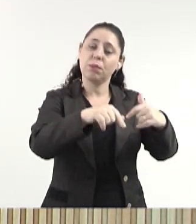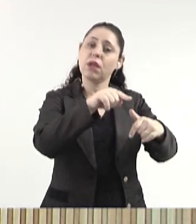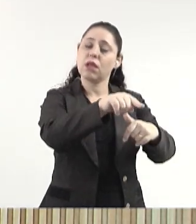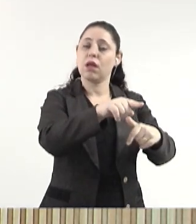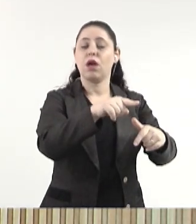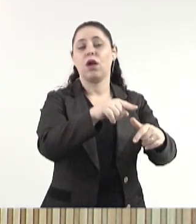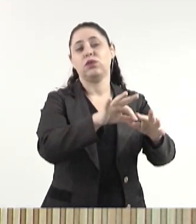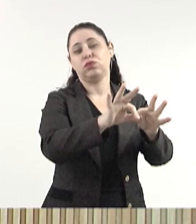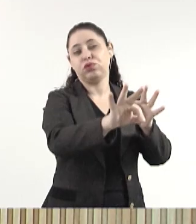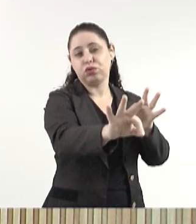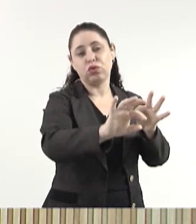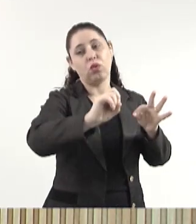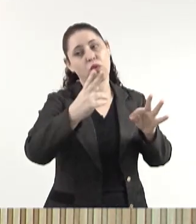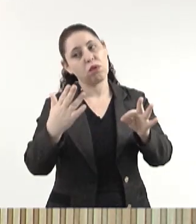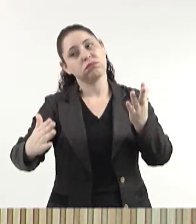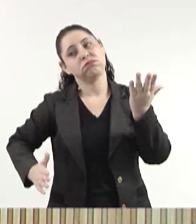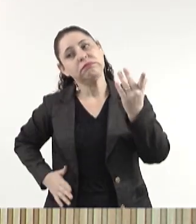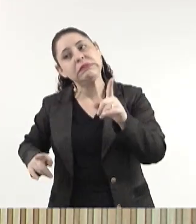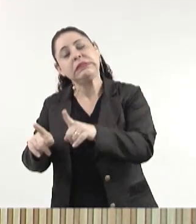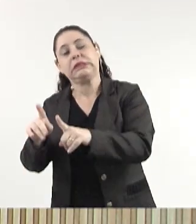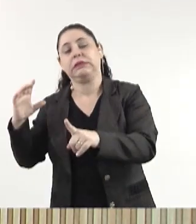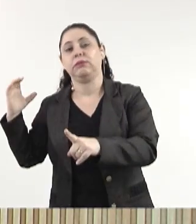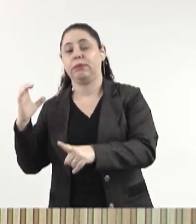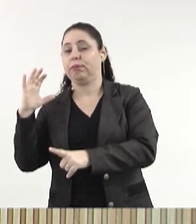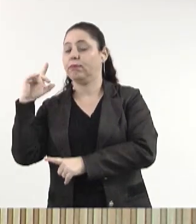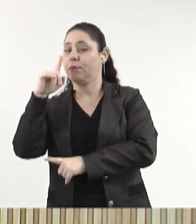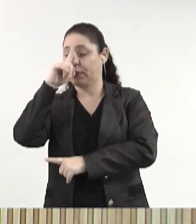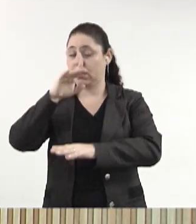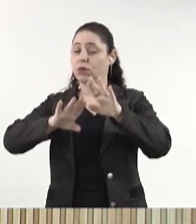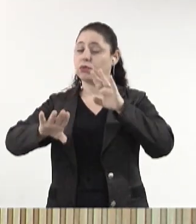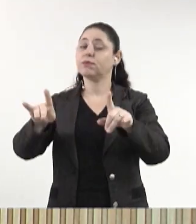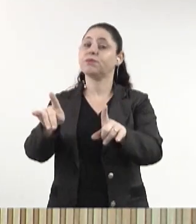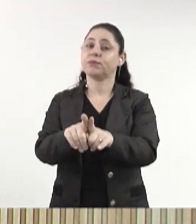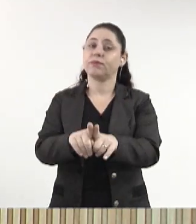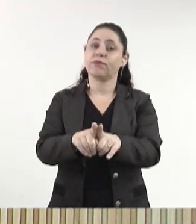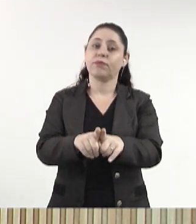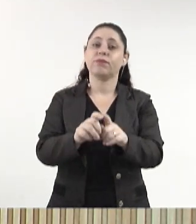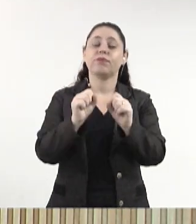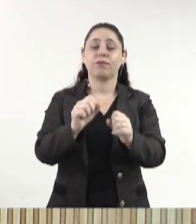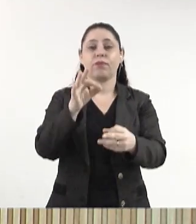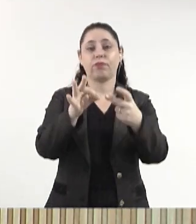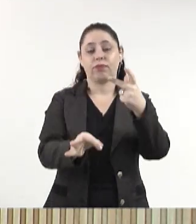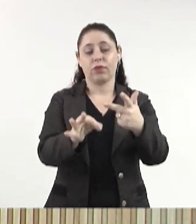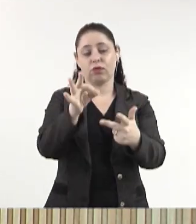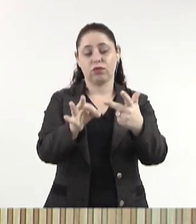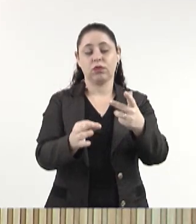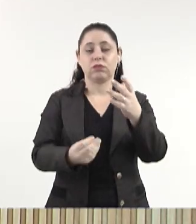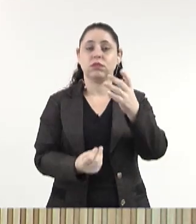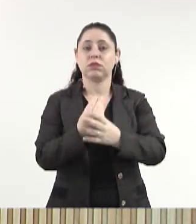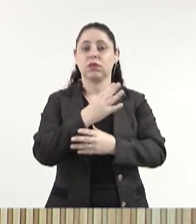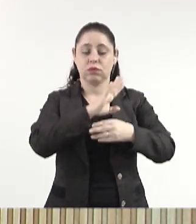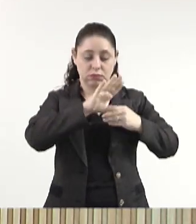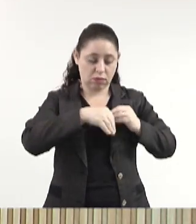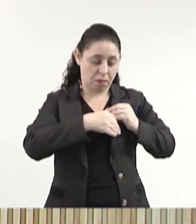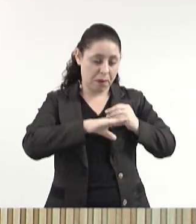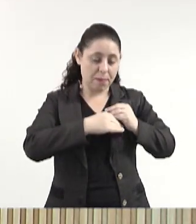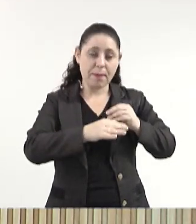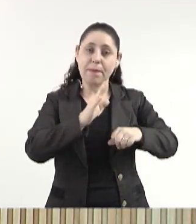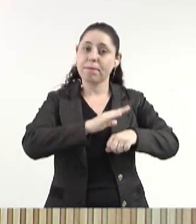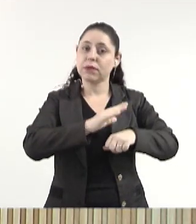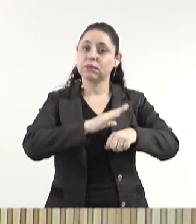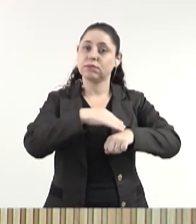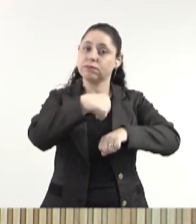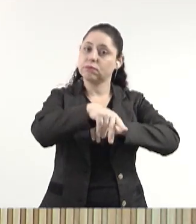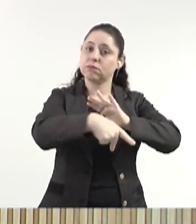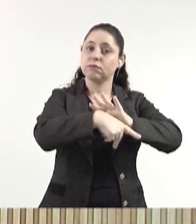inclusive, dos servidores, para que a justiça funcione também nesses locais. O Poder Judiciário, então, cria esse adicional, pede, inclusive encaminhou